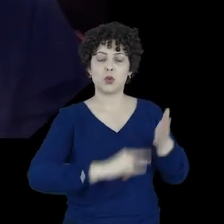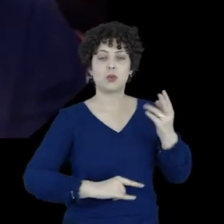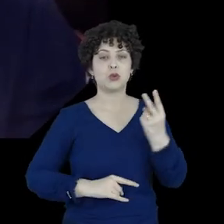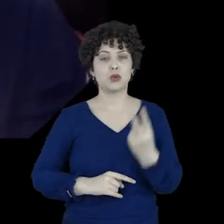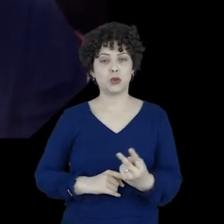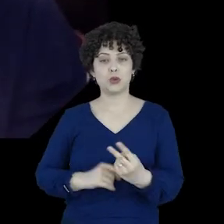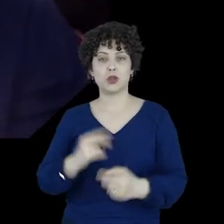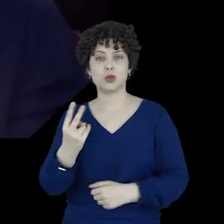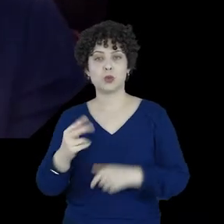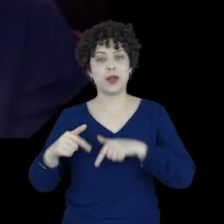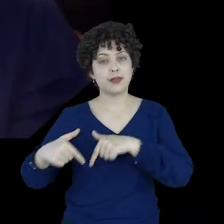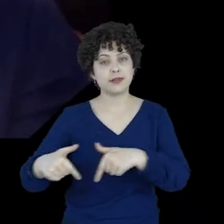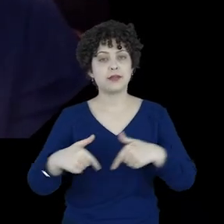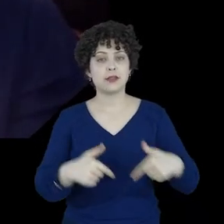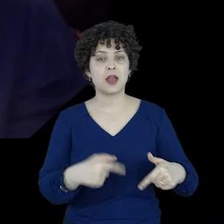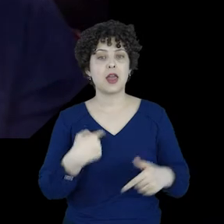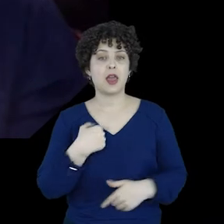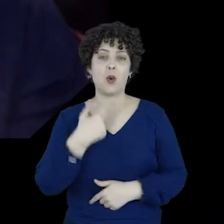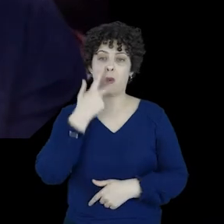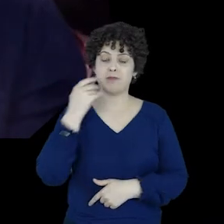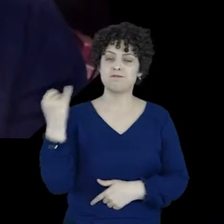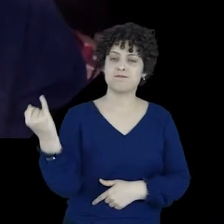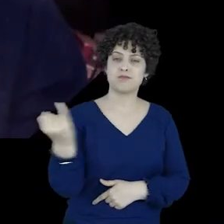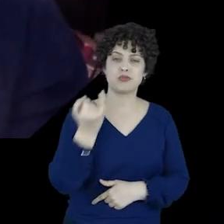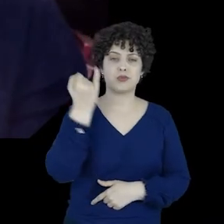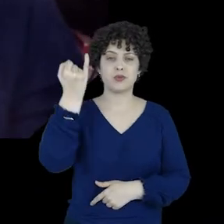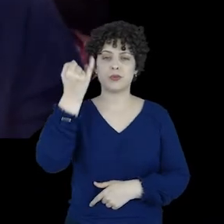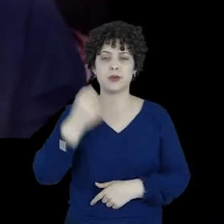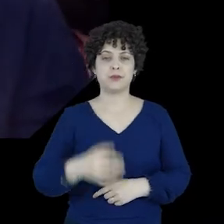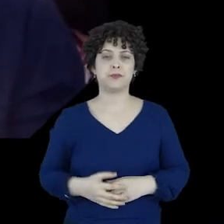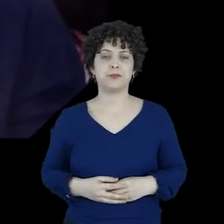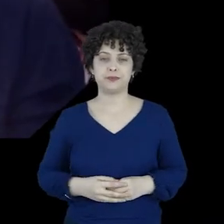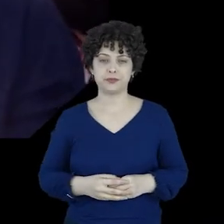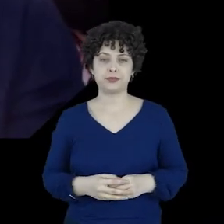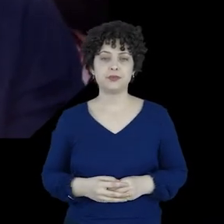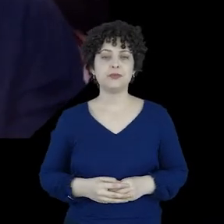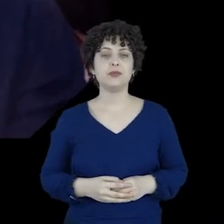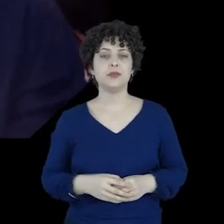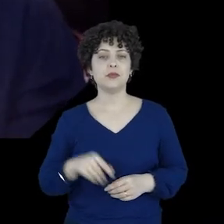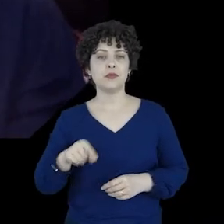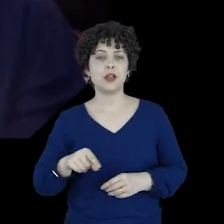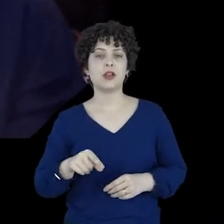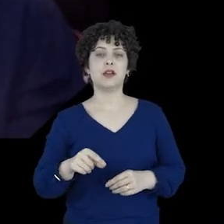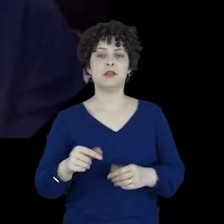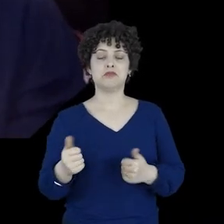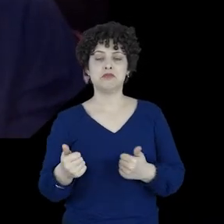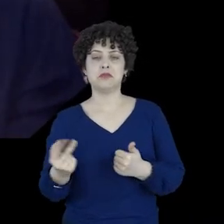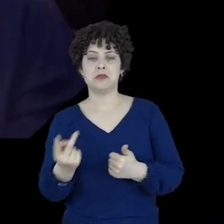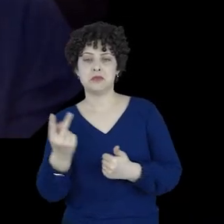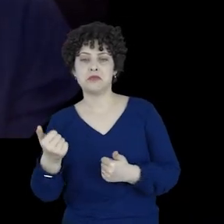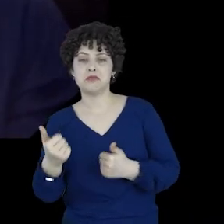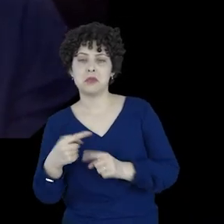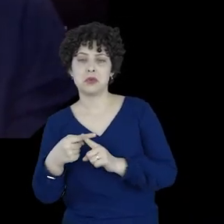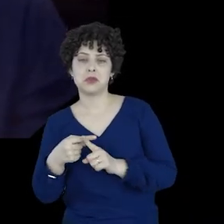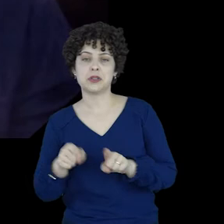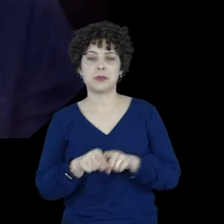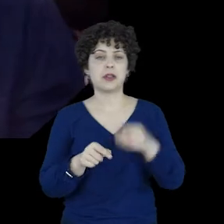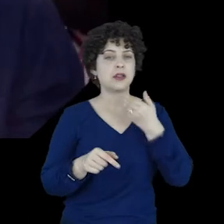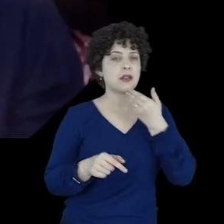dois documentos, duas iniciativas que eu considero importantes e relevantes, com suas virtudes e seus